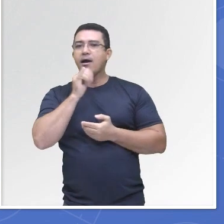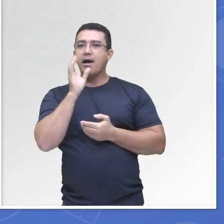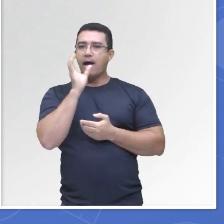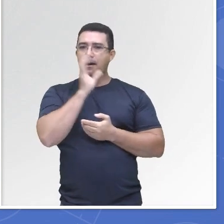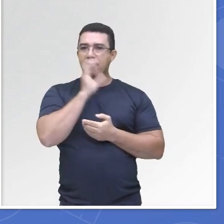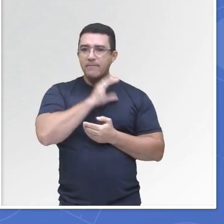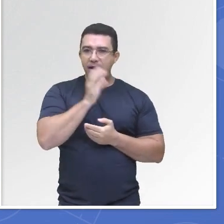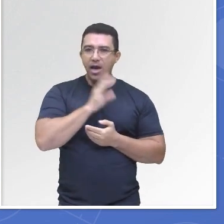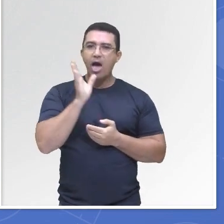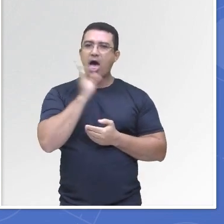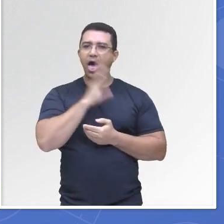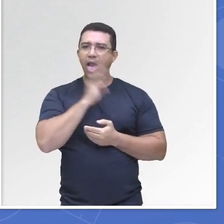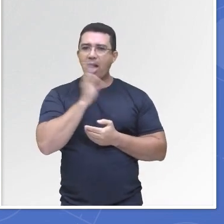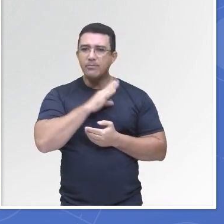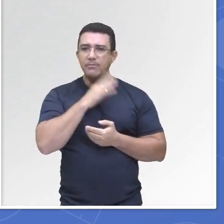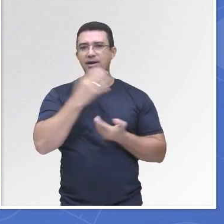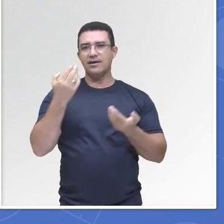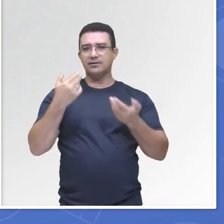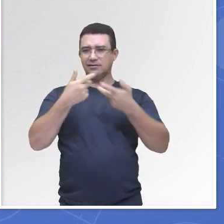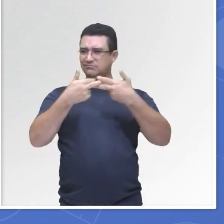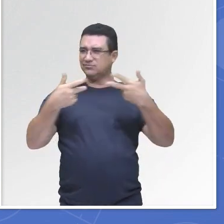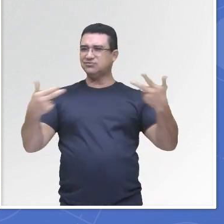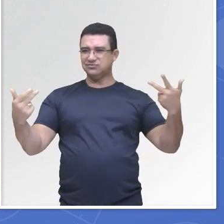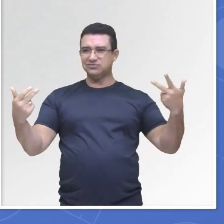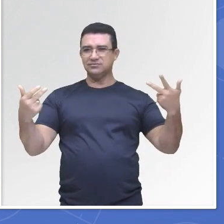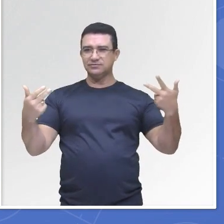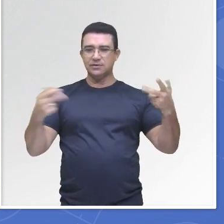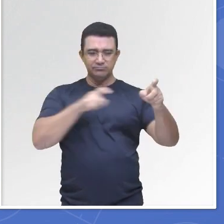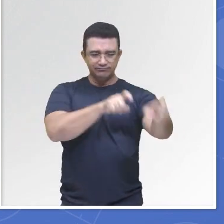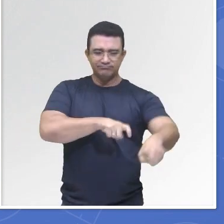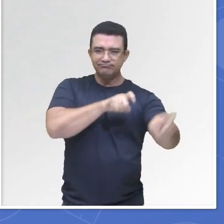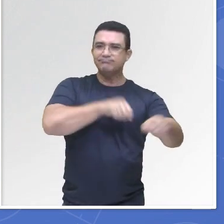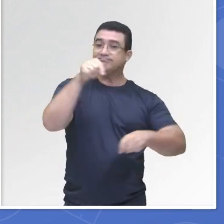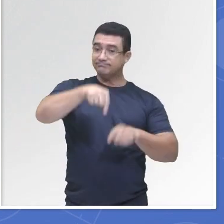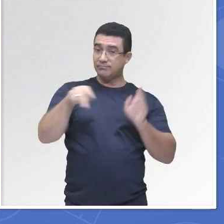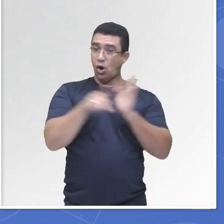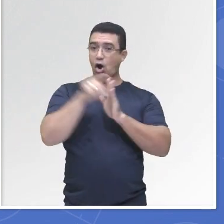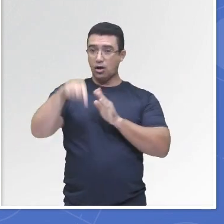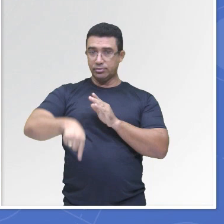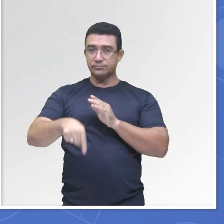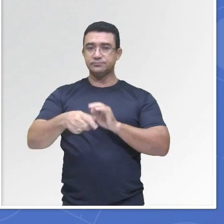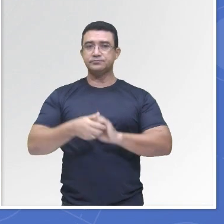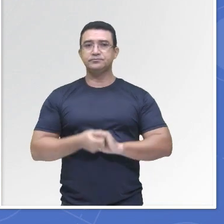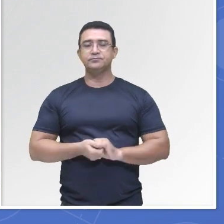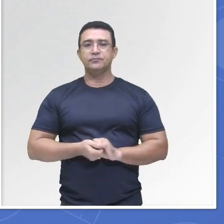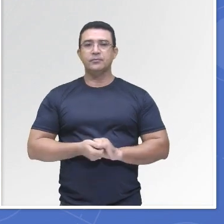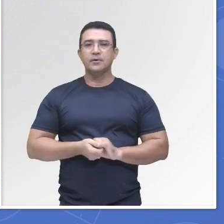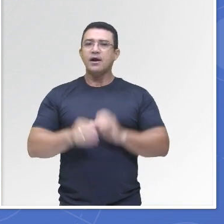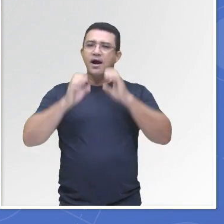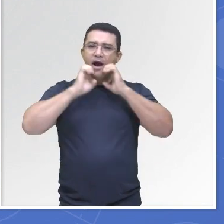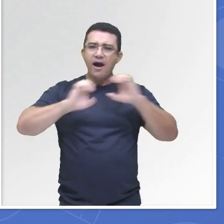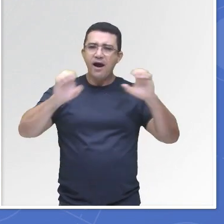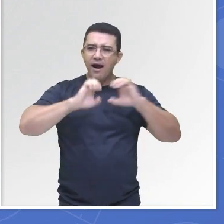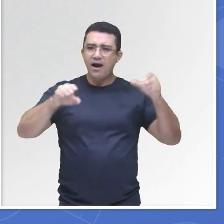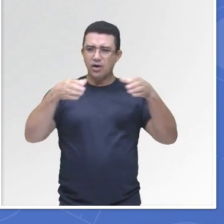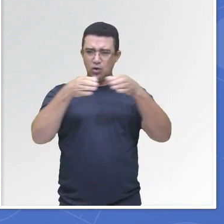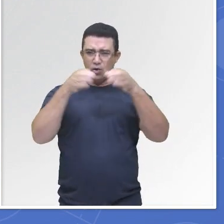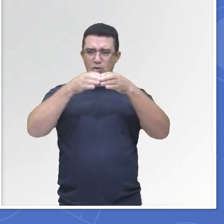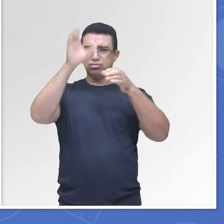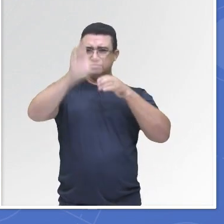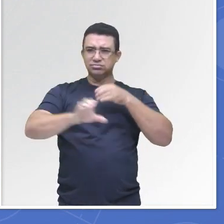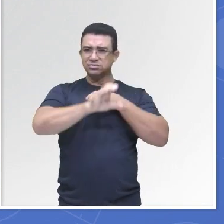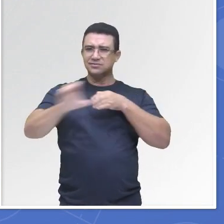isso traziam lucro, certo? A catequização realizada por essas ordens religiosas convencia os indígenas